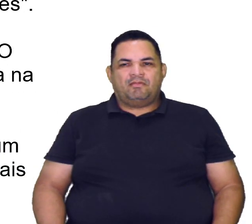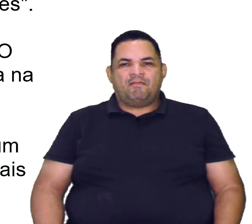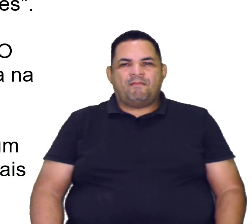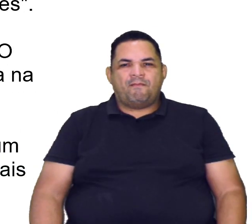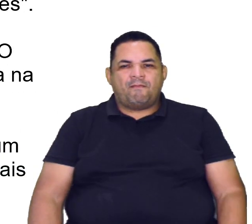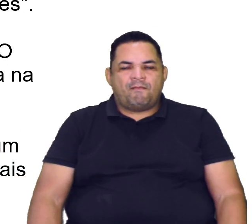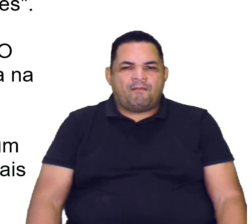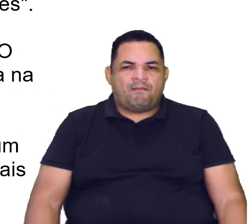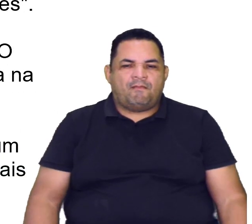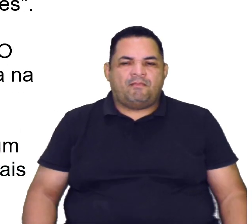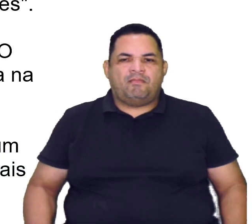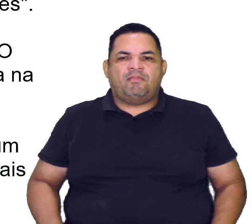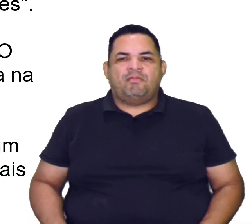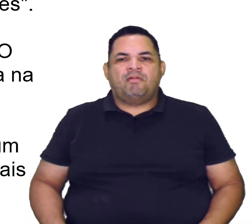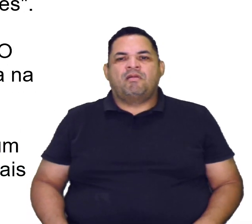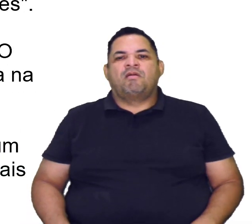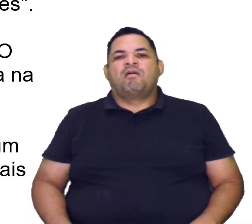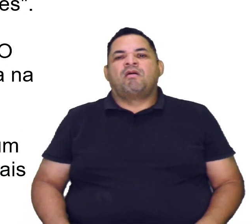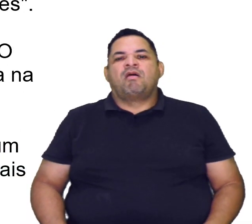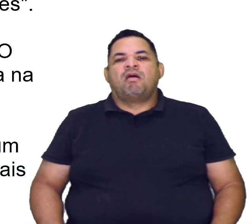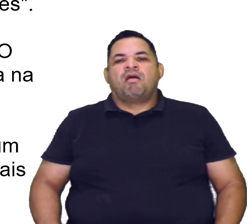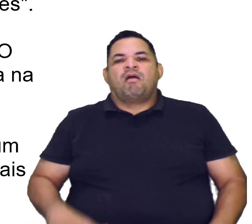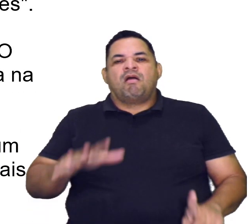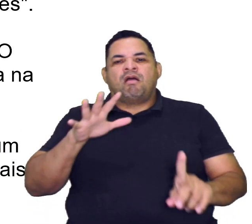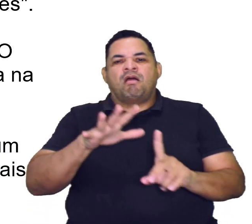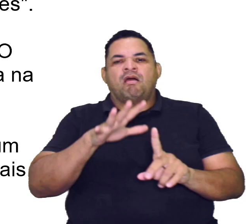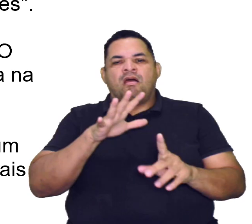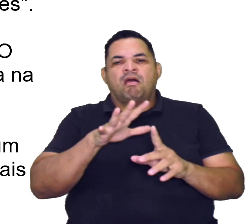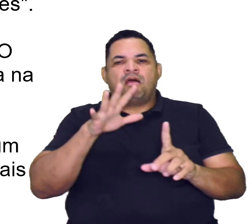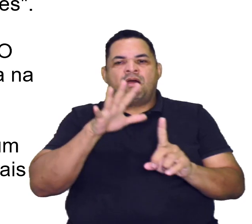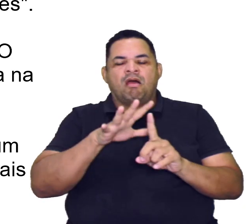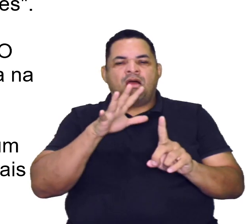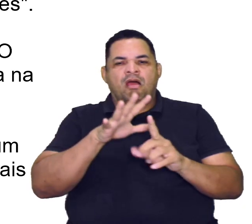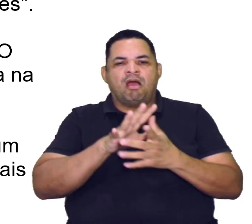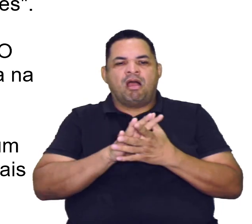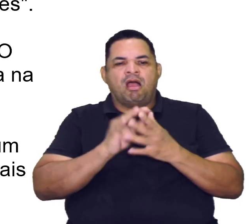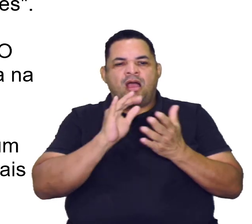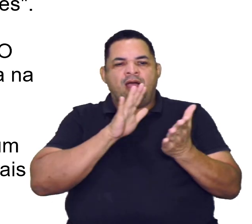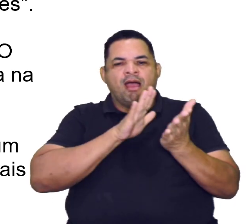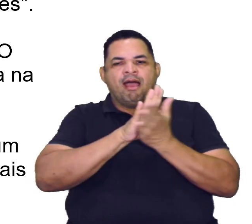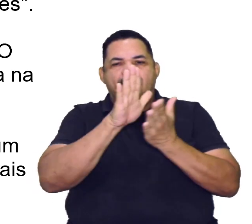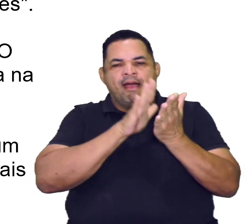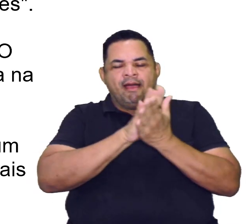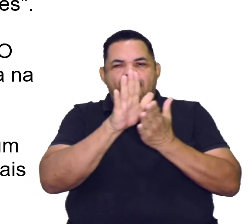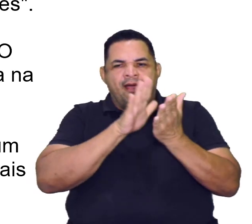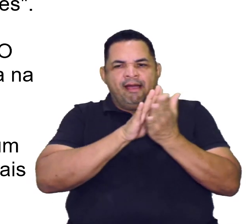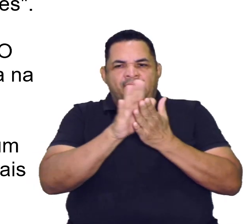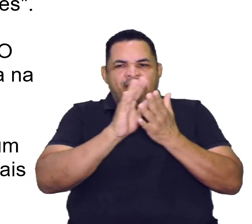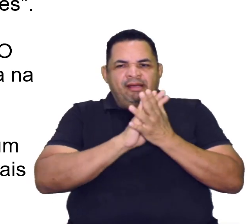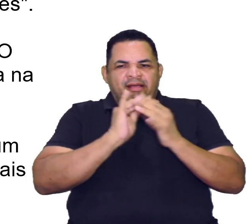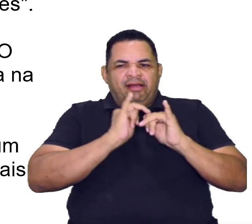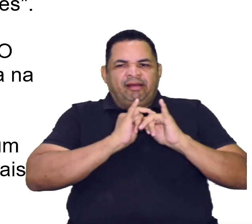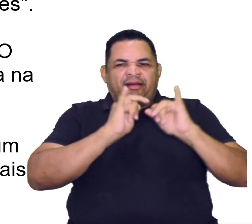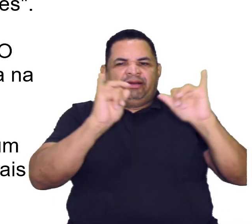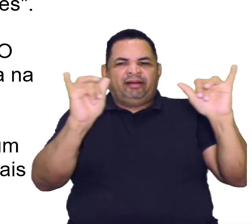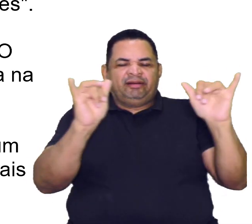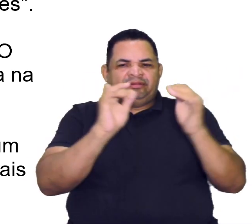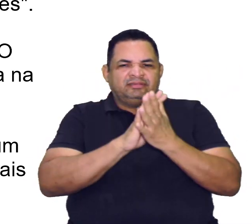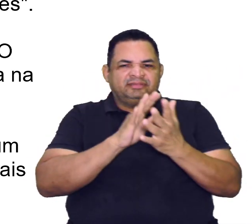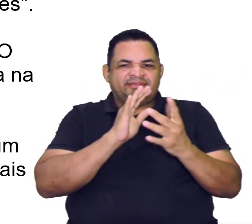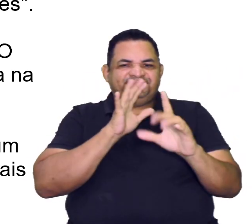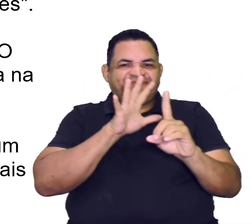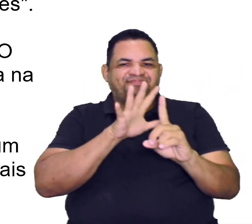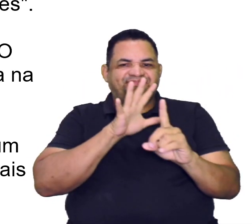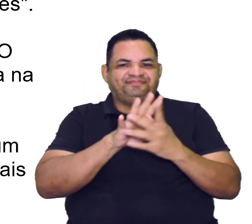muito bem. A influência digital, a publicidade, né? Ela traz aí uma influência